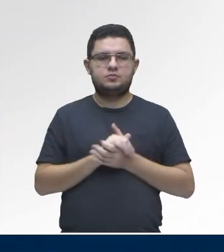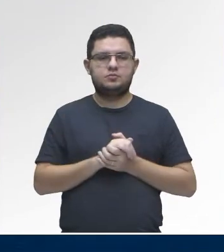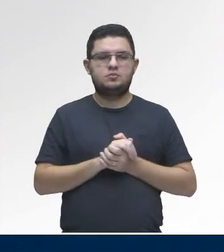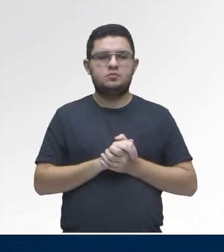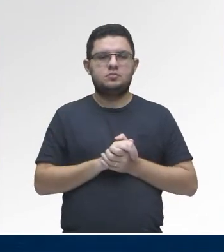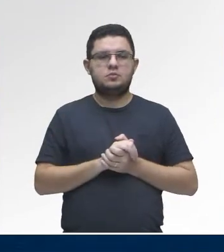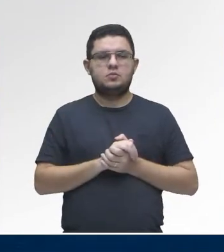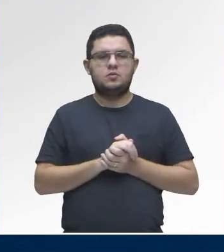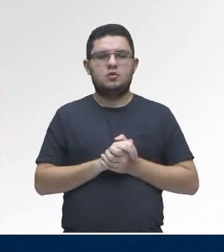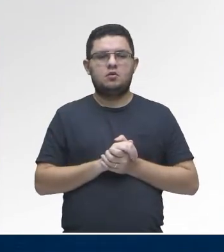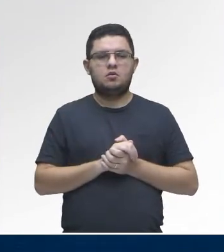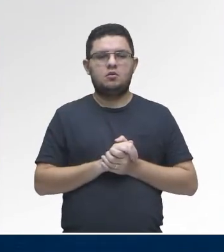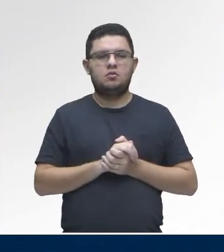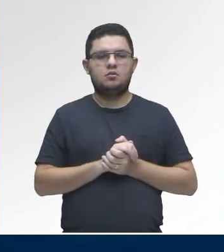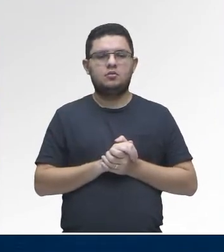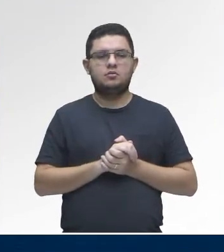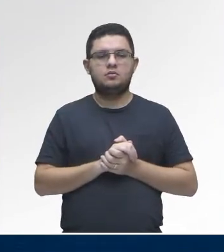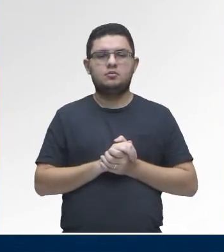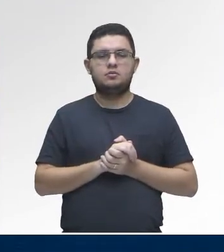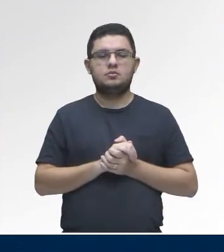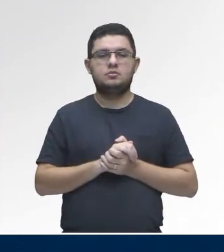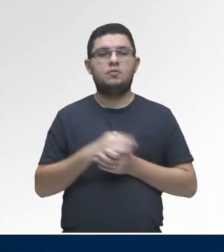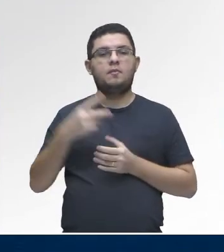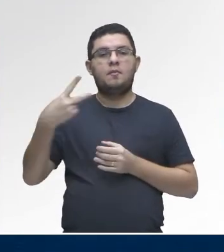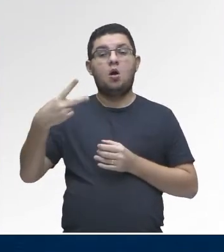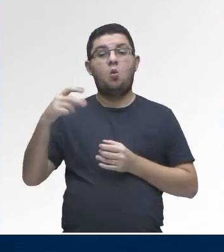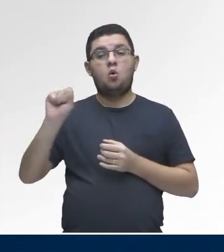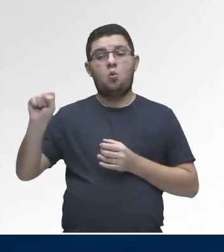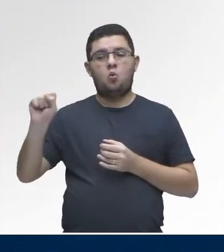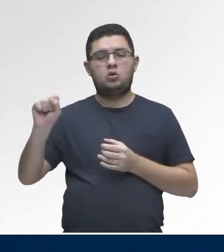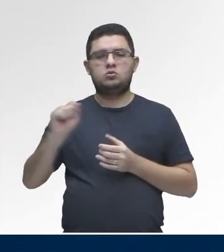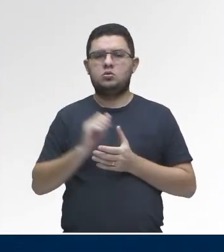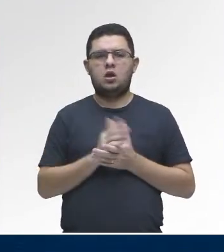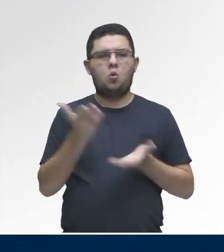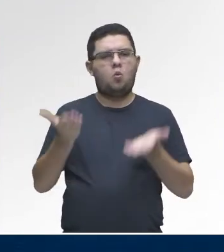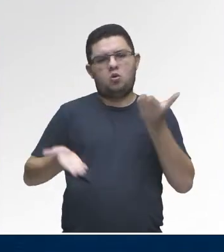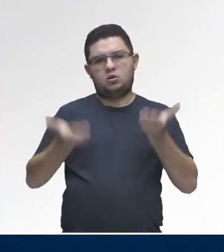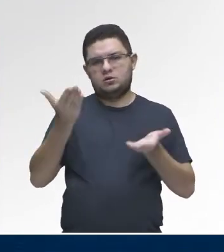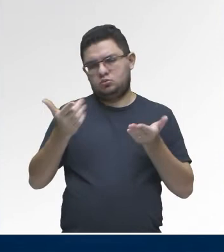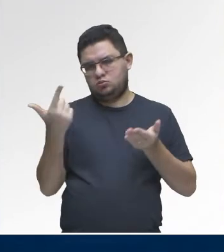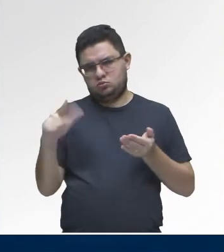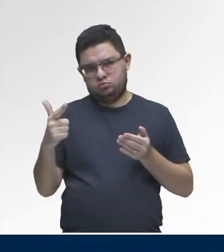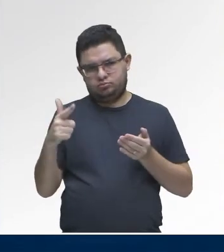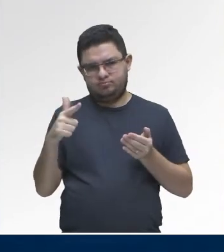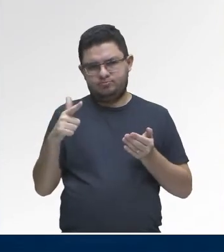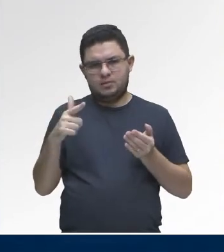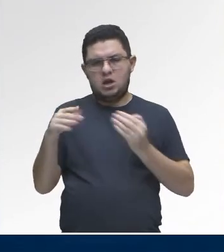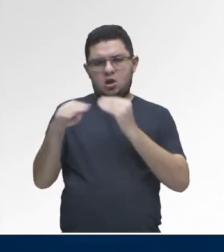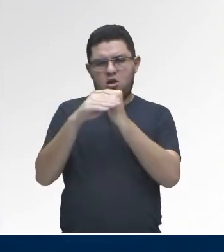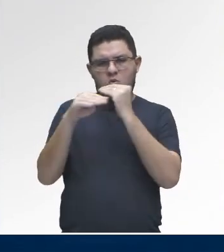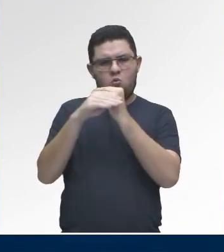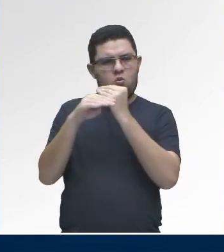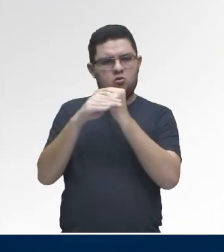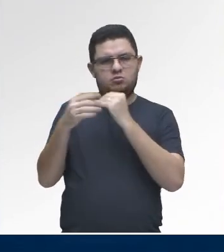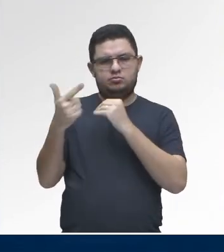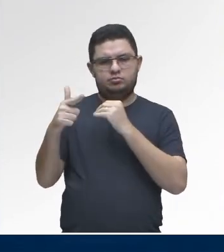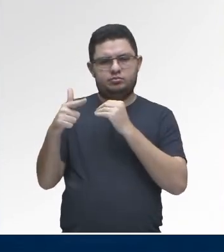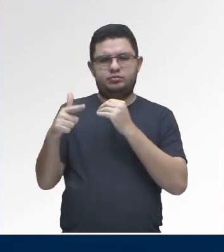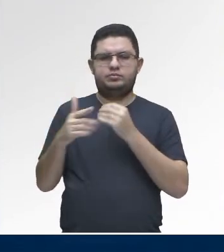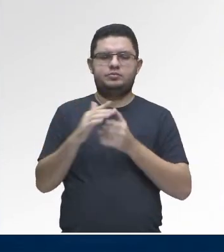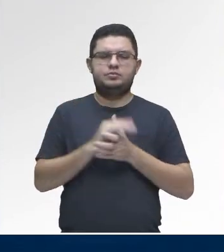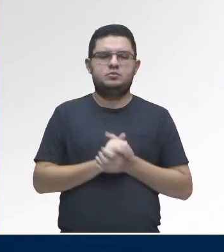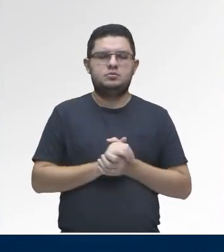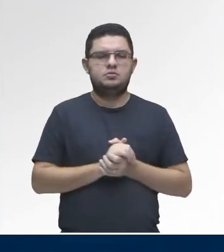mais y maior que 8. Eu não tenho sinal de igual, então isso quer dizer que esse lado aqui,